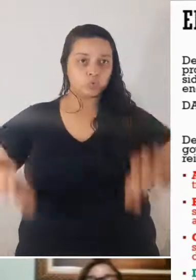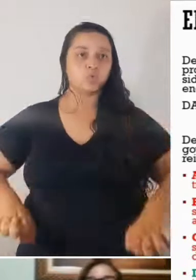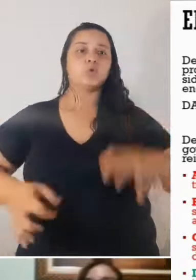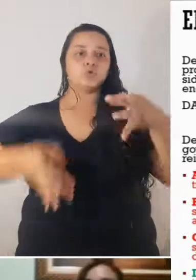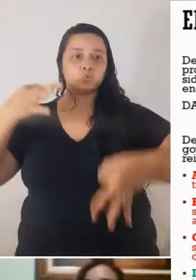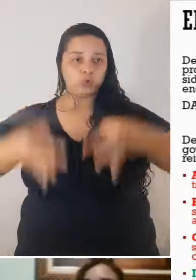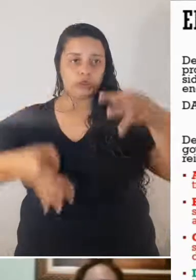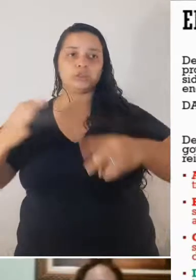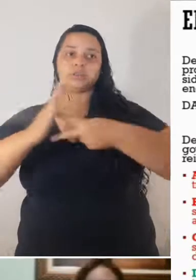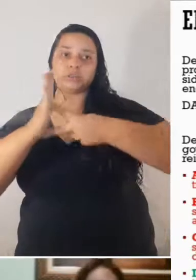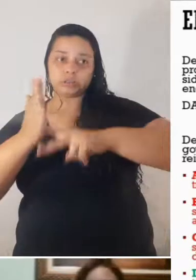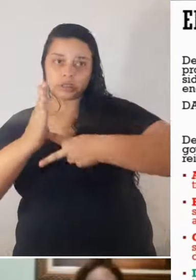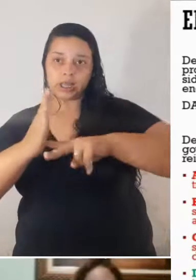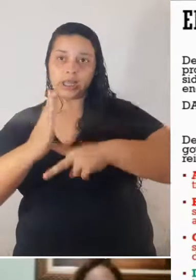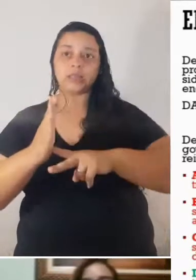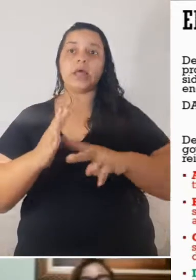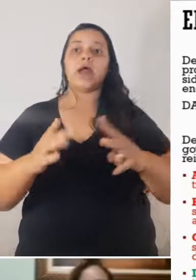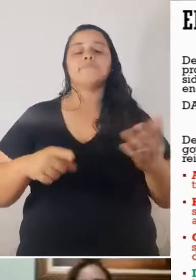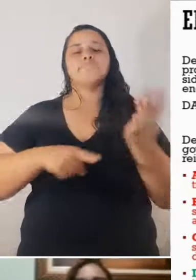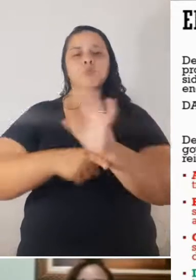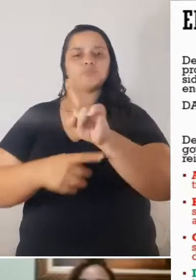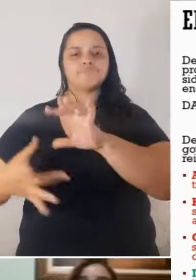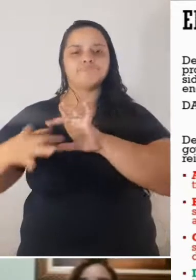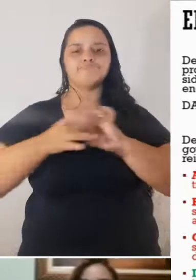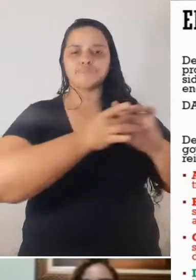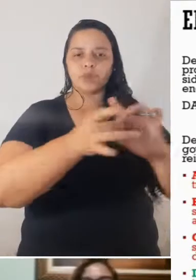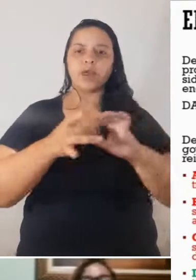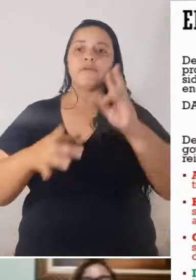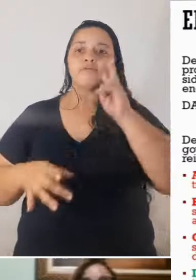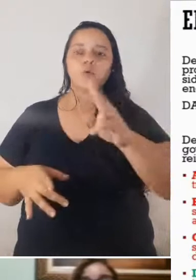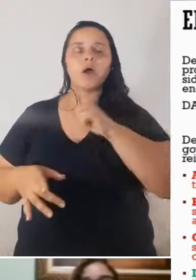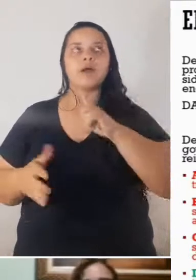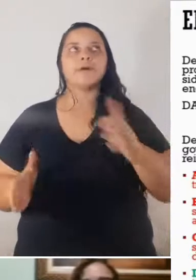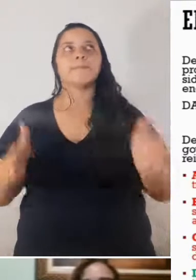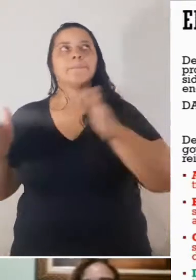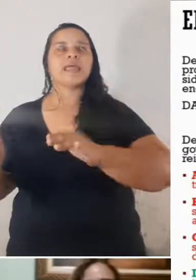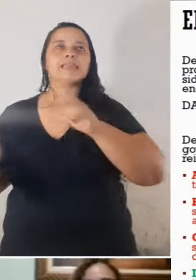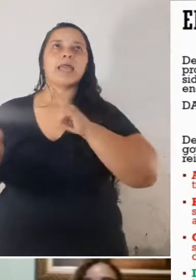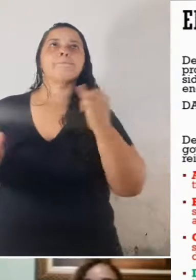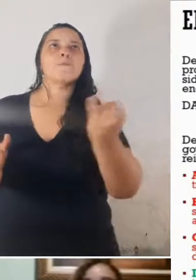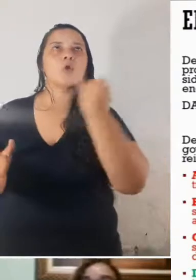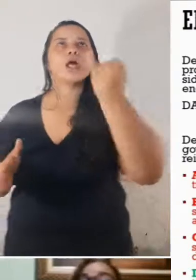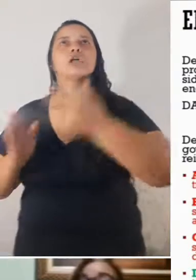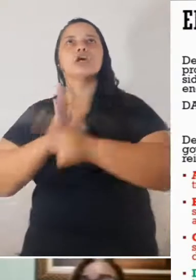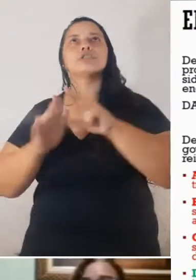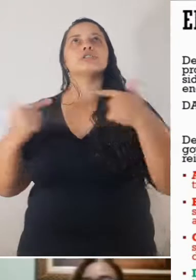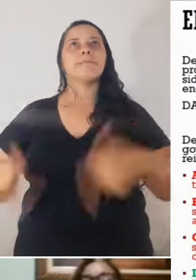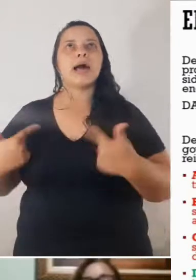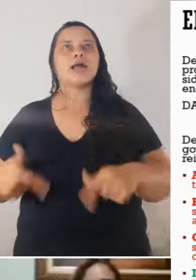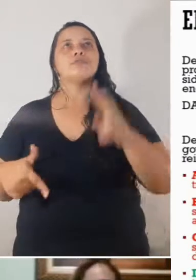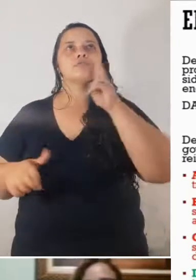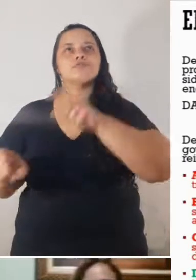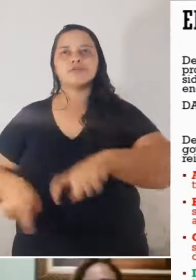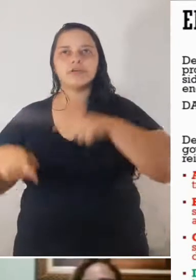corporativistas. A letra D está correta, que demonstra que se, por um lado, importantes reivindicações da classe trabalhadora